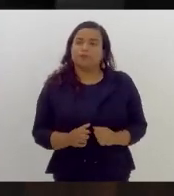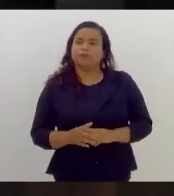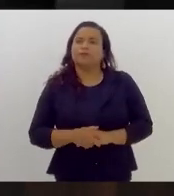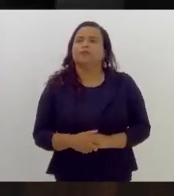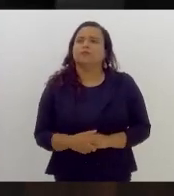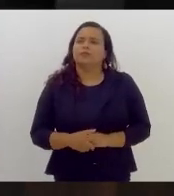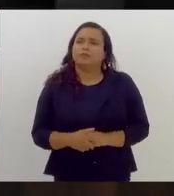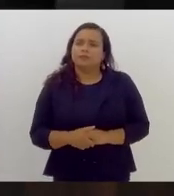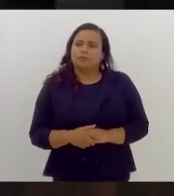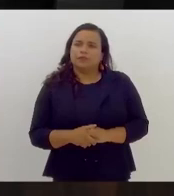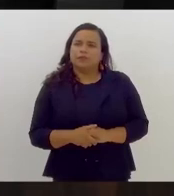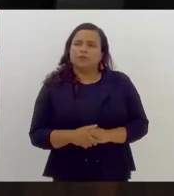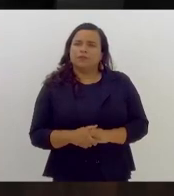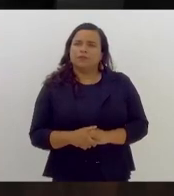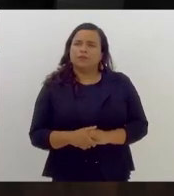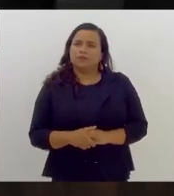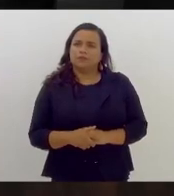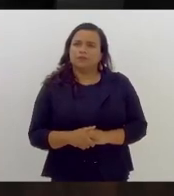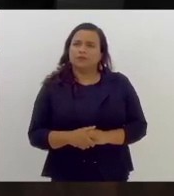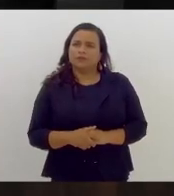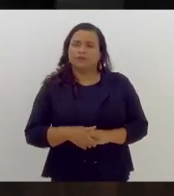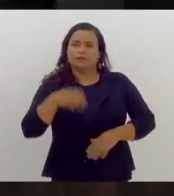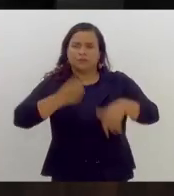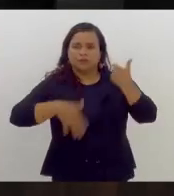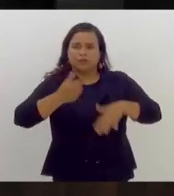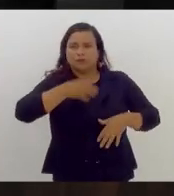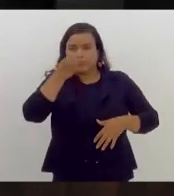Ele, Vossa Excelência, irá proferir o parecer